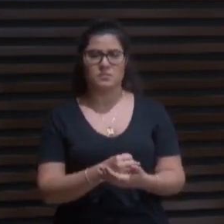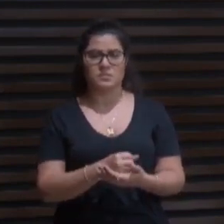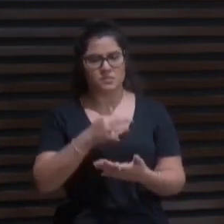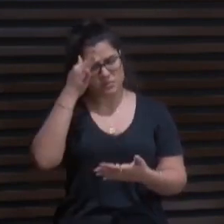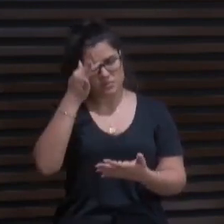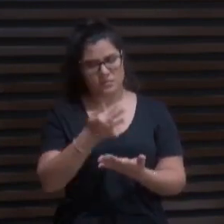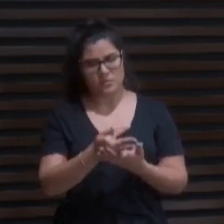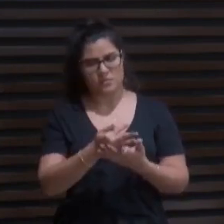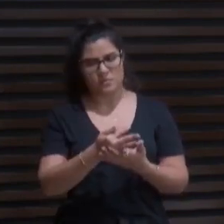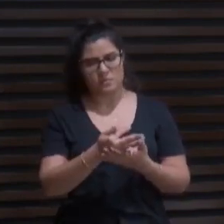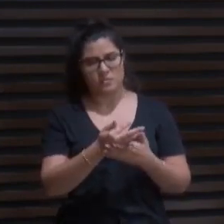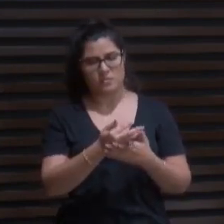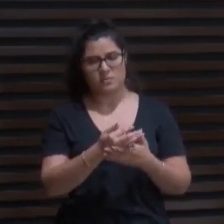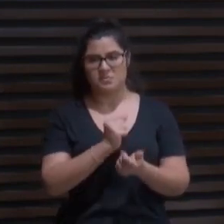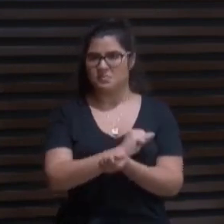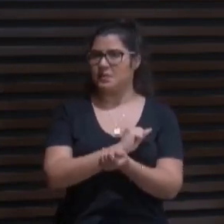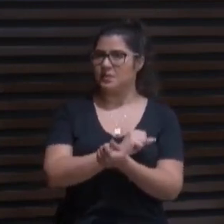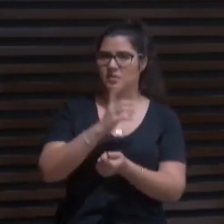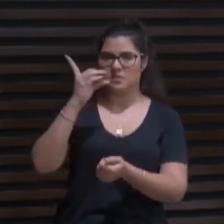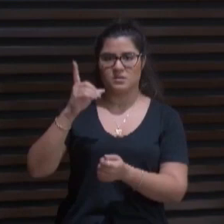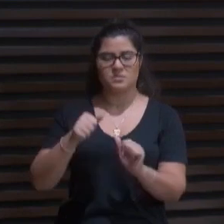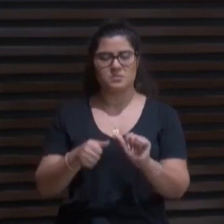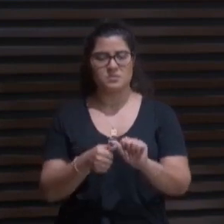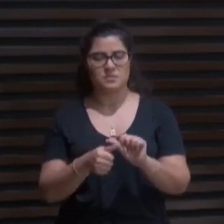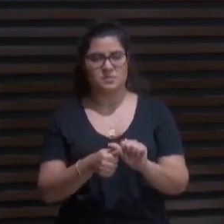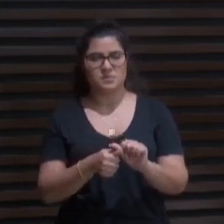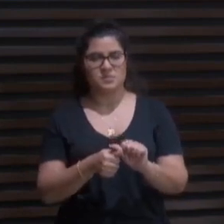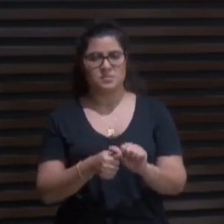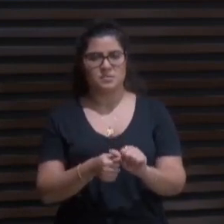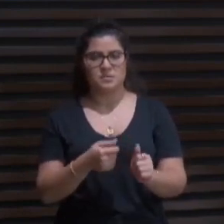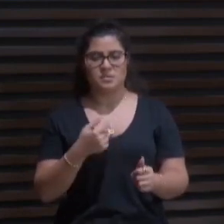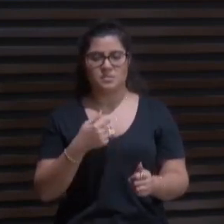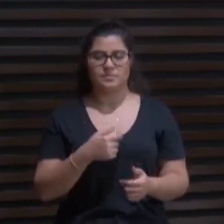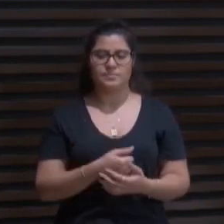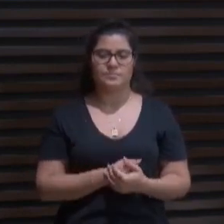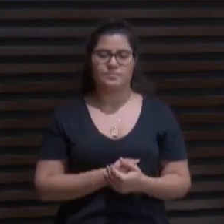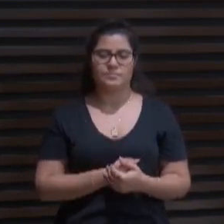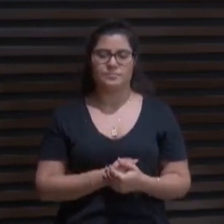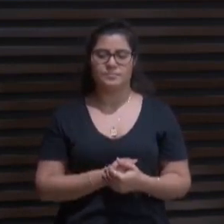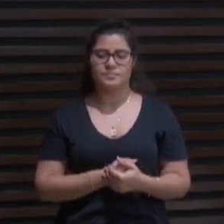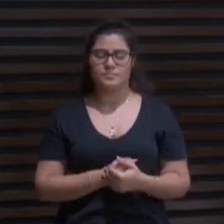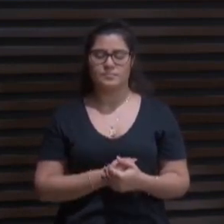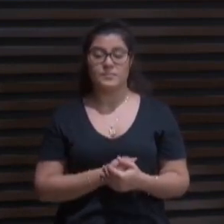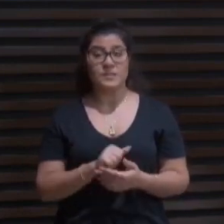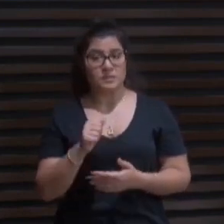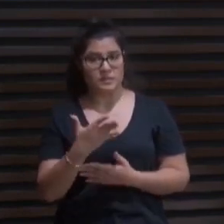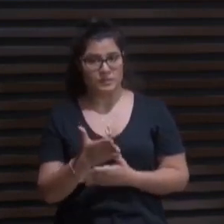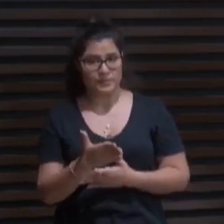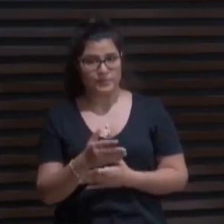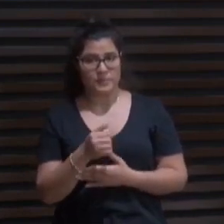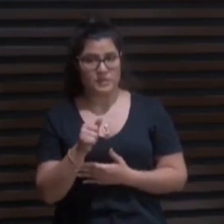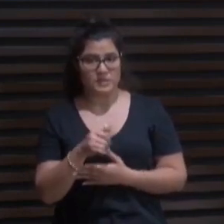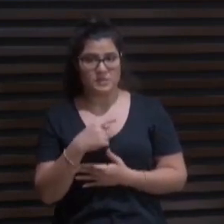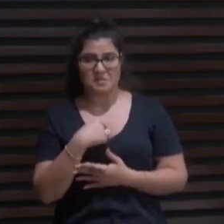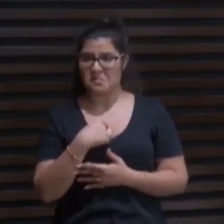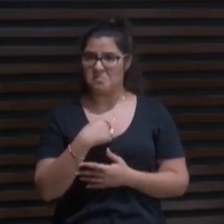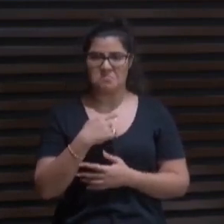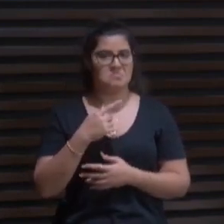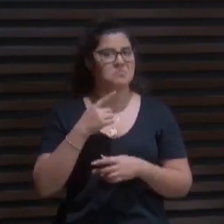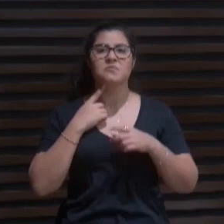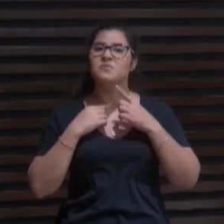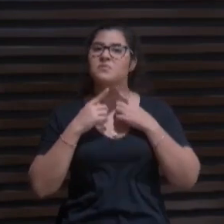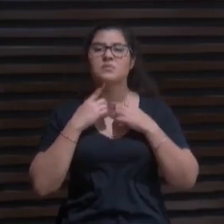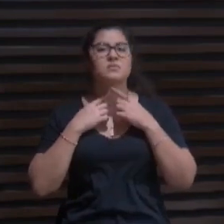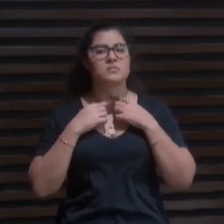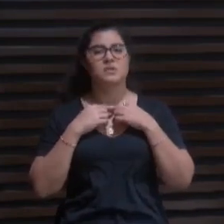assim, eu vou esperar Deus fazer. Tá? Porque Ele opera em mim tanto querer eu efetuar, né? Então, se eu não estou com vontade, Ele